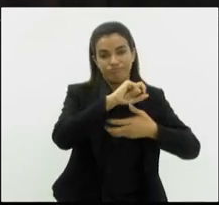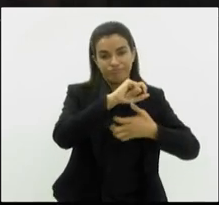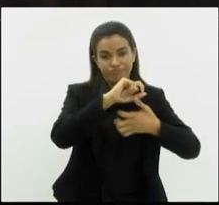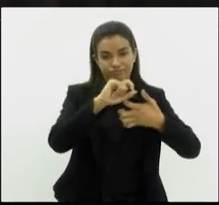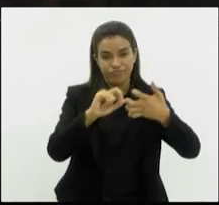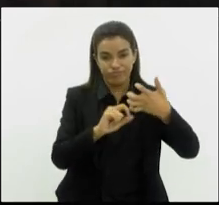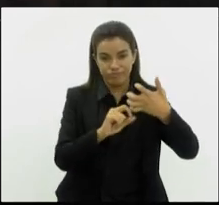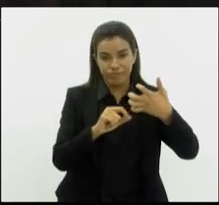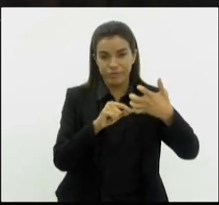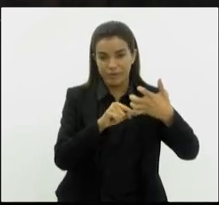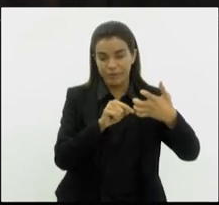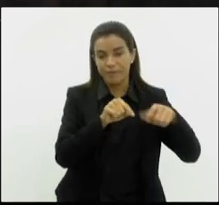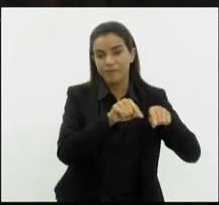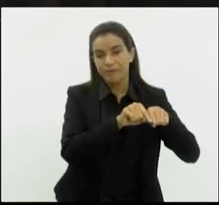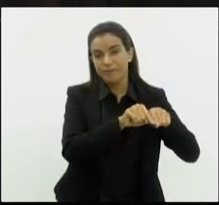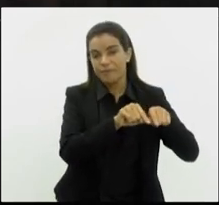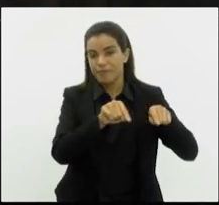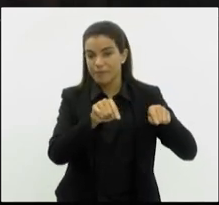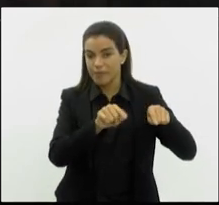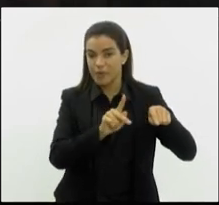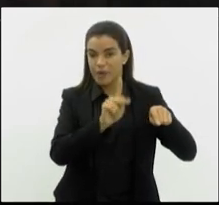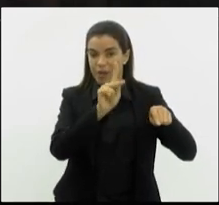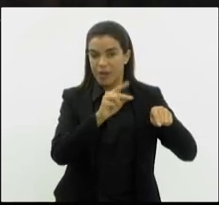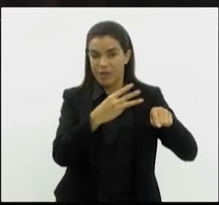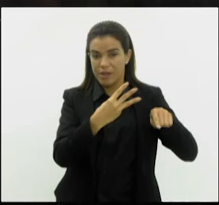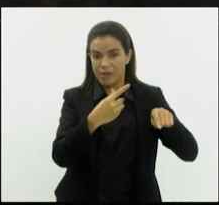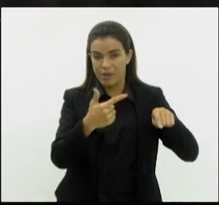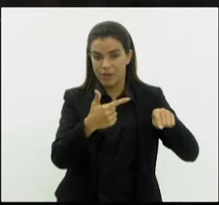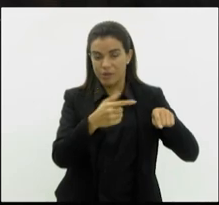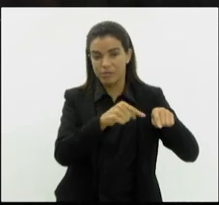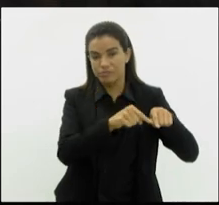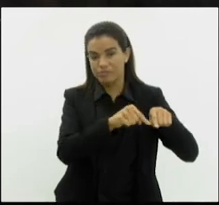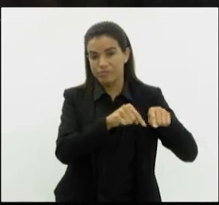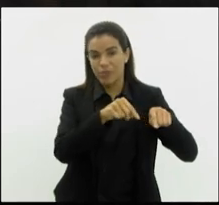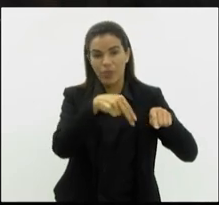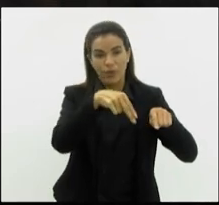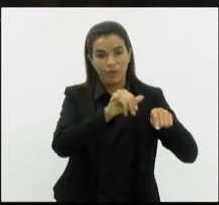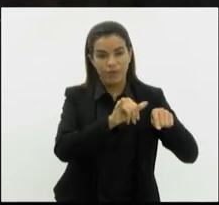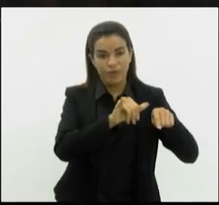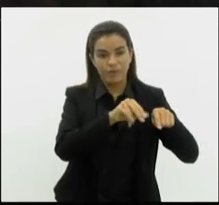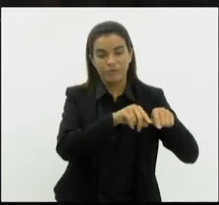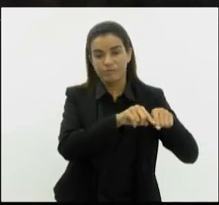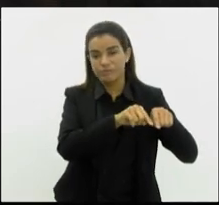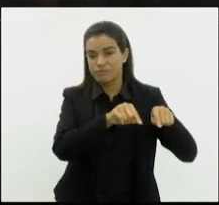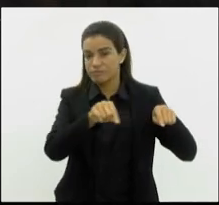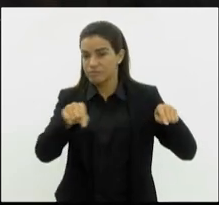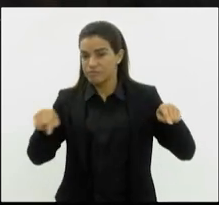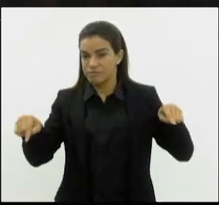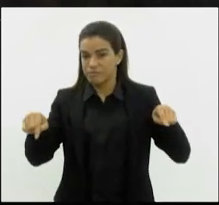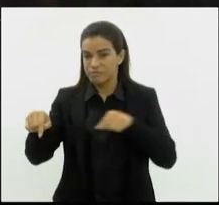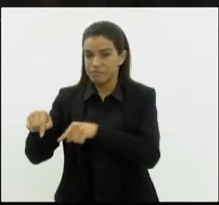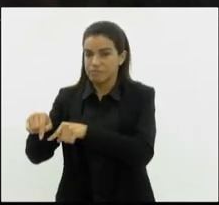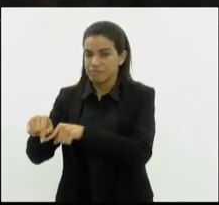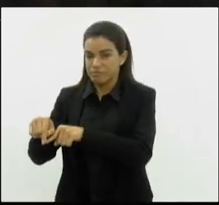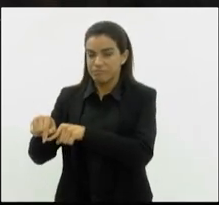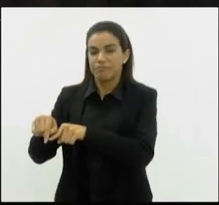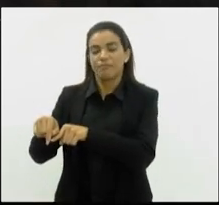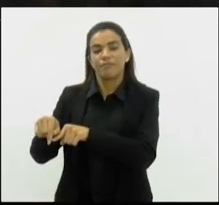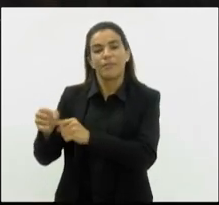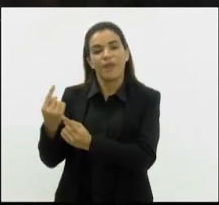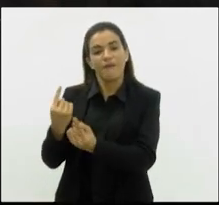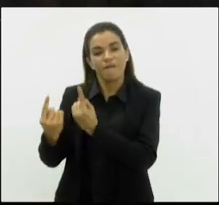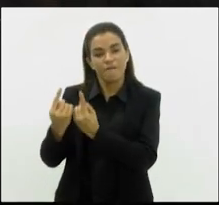o K32 em Nova Iguaçu e atinge a Avenida